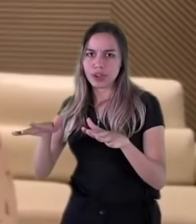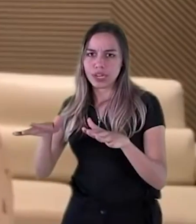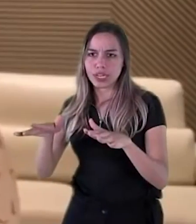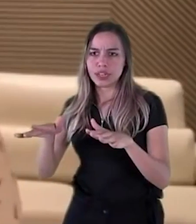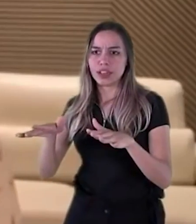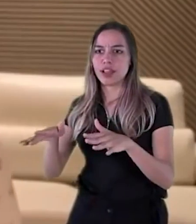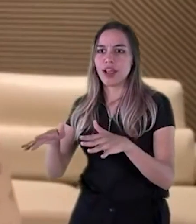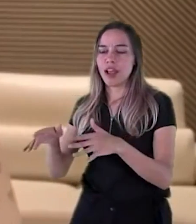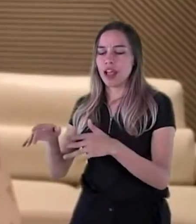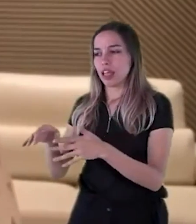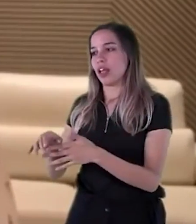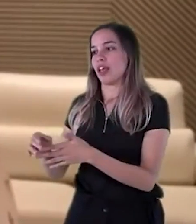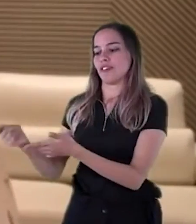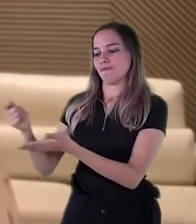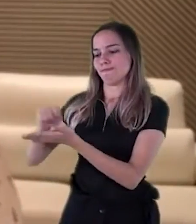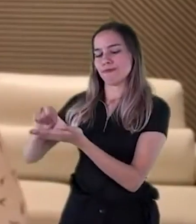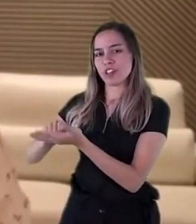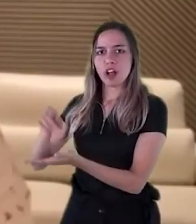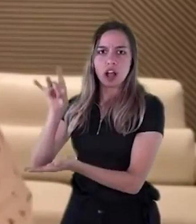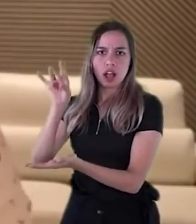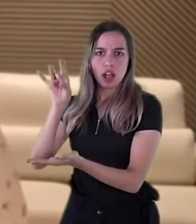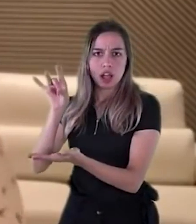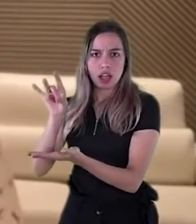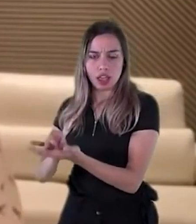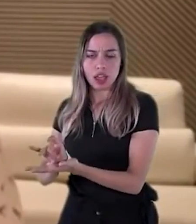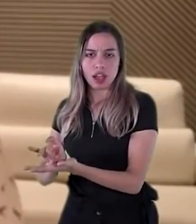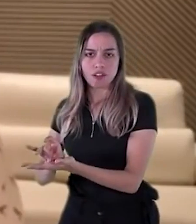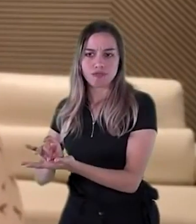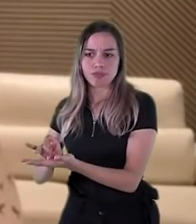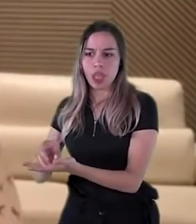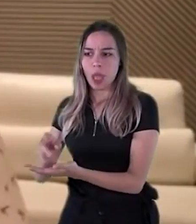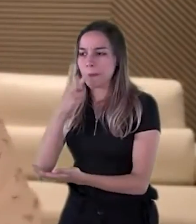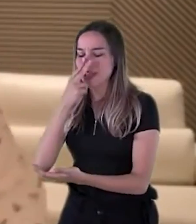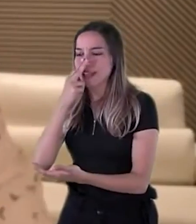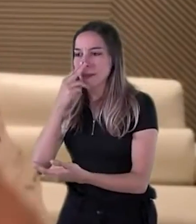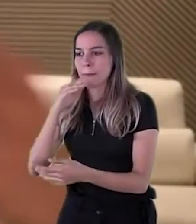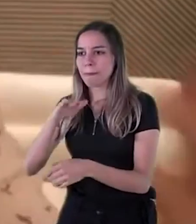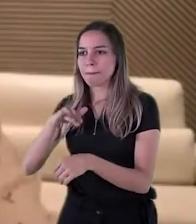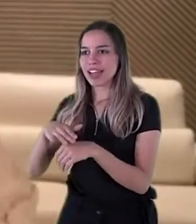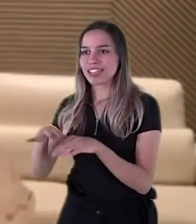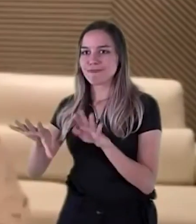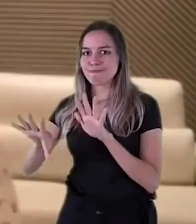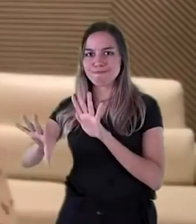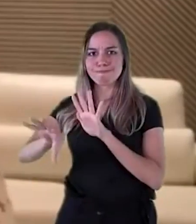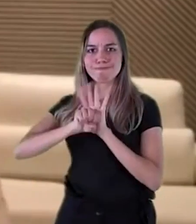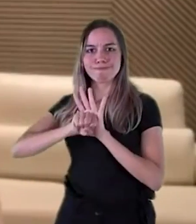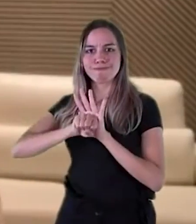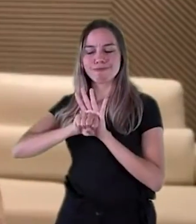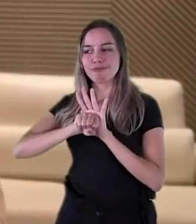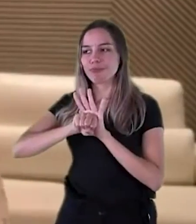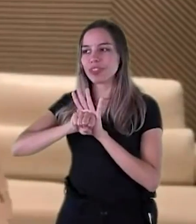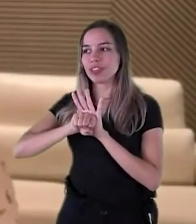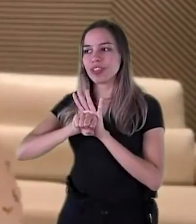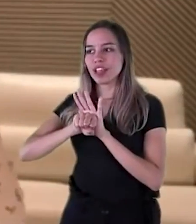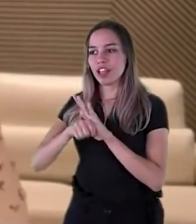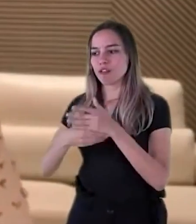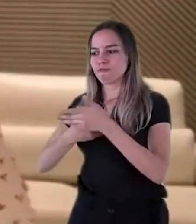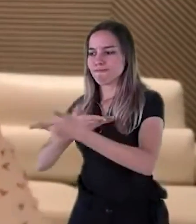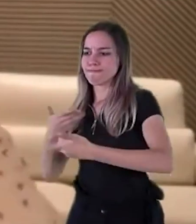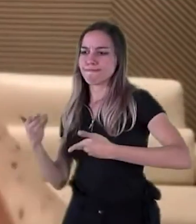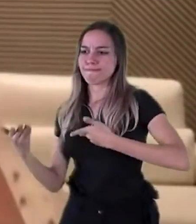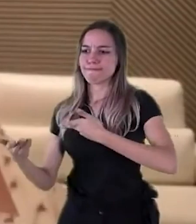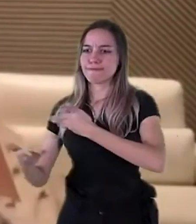foi mais concreto para mim. As experiências com o Gabriel foram um pouco... Ele escrevia uma carta, eu escrevia de cá, e eu